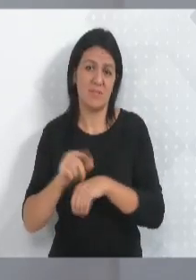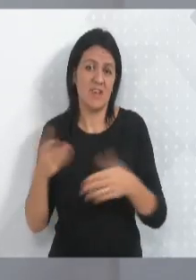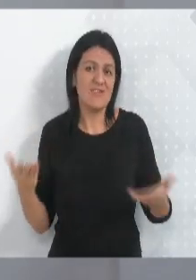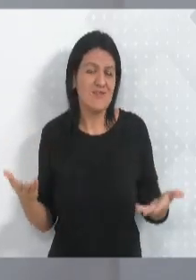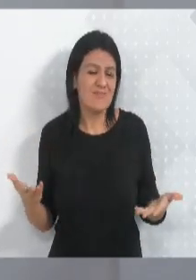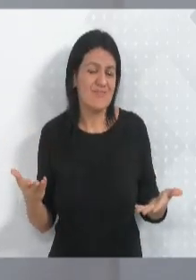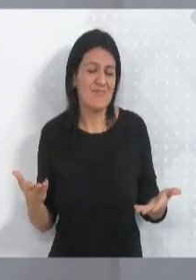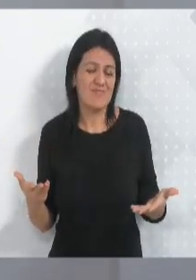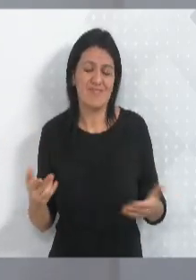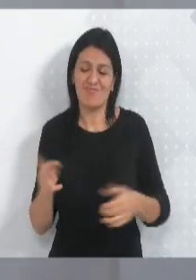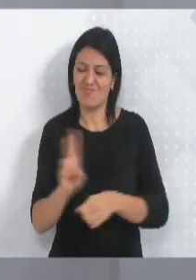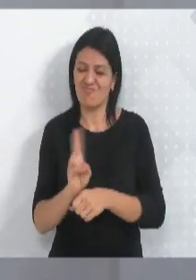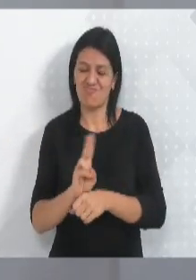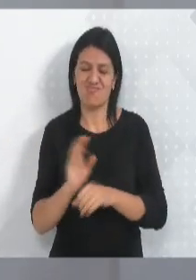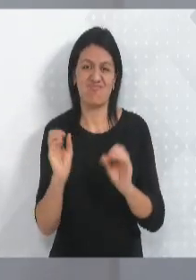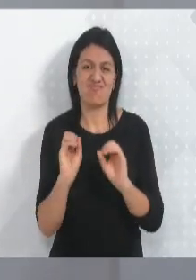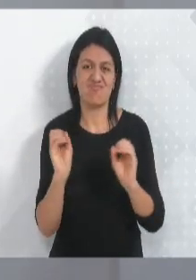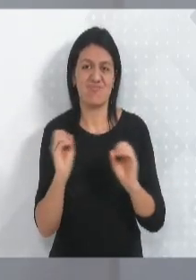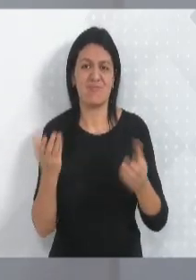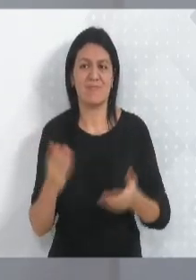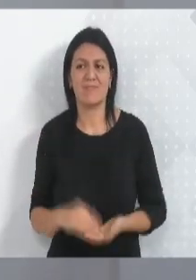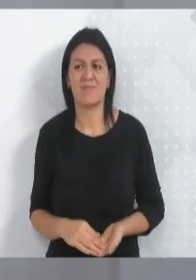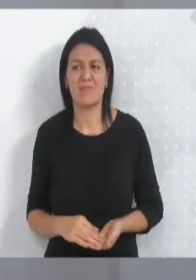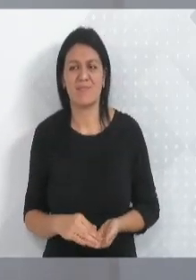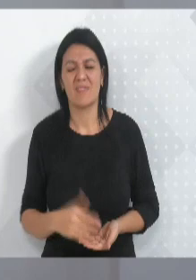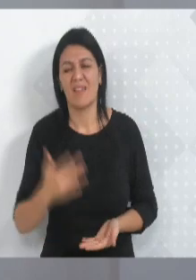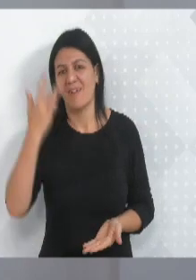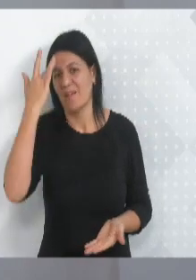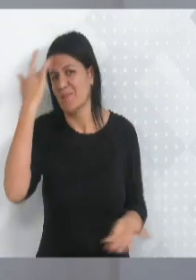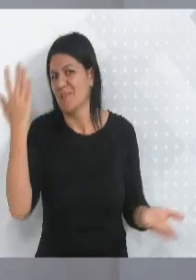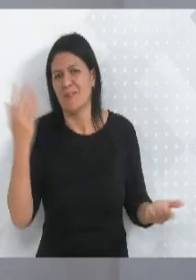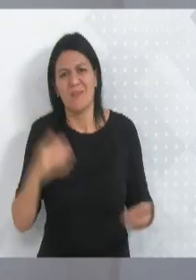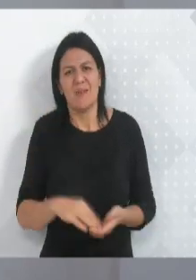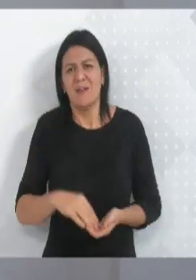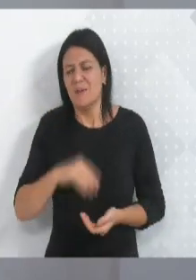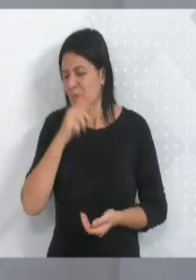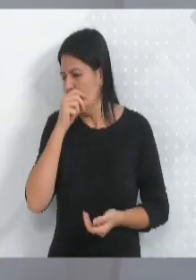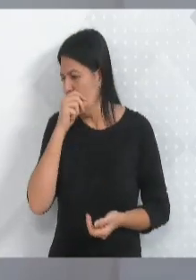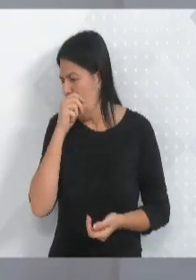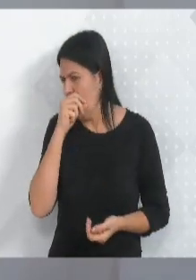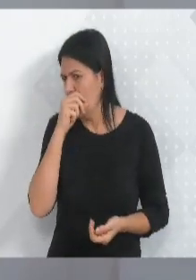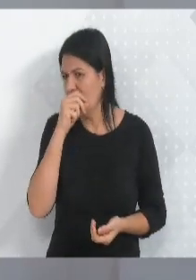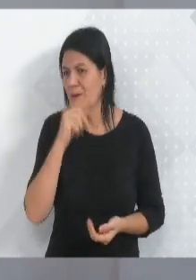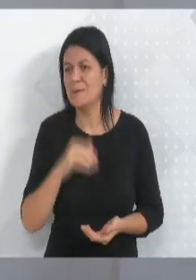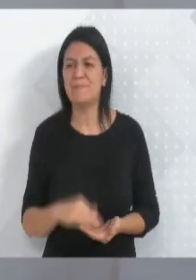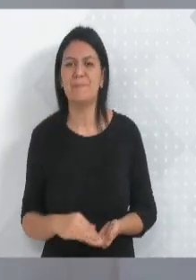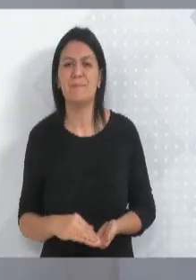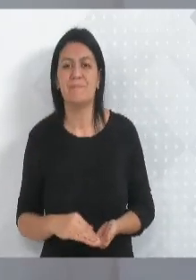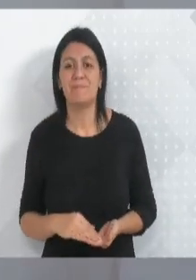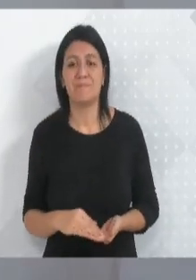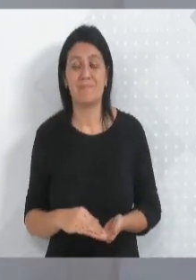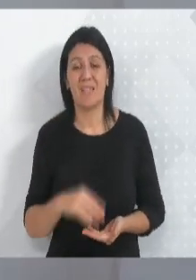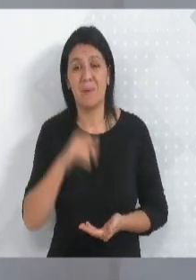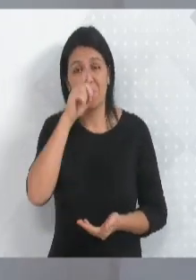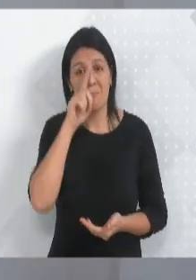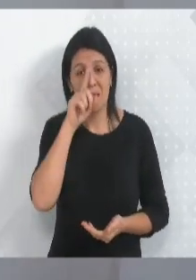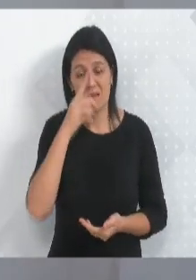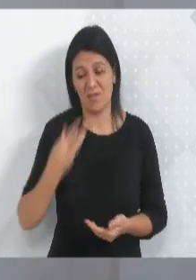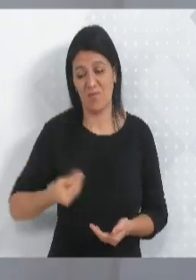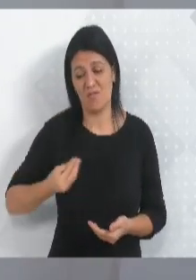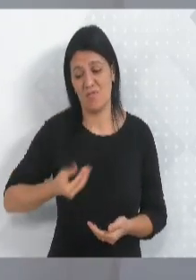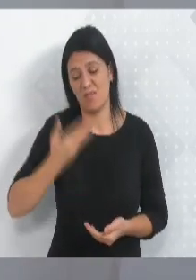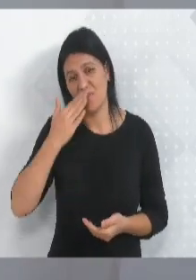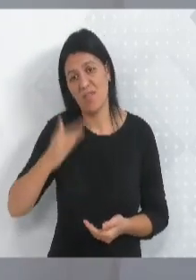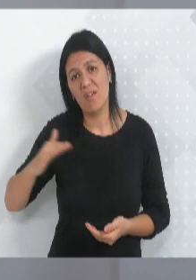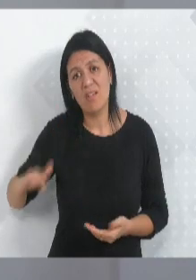que fiscalizam estas obras. Isso é um absurdo, senhores vereadores, colocam em risco as nossas crianças, e não é de hoje.